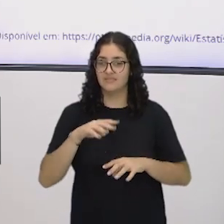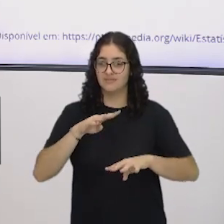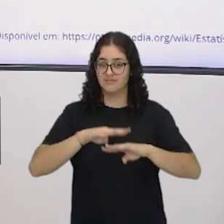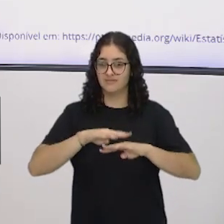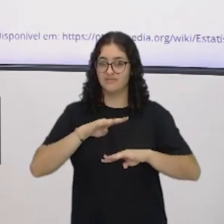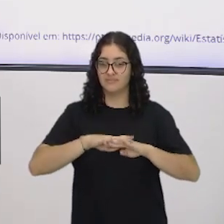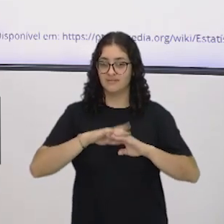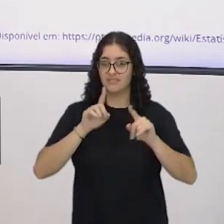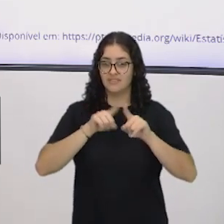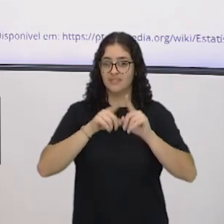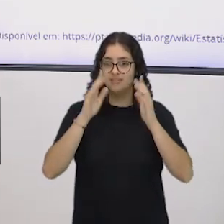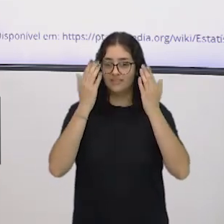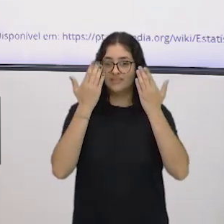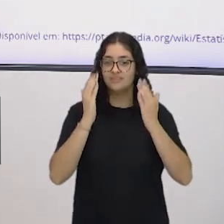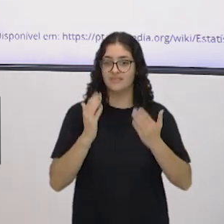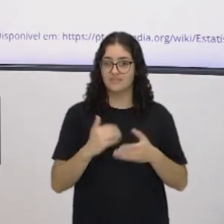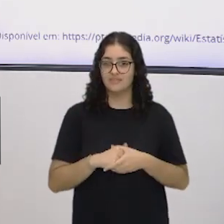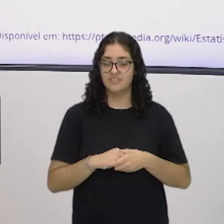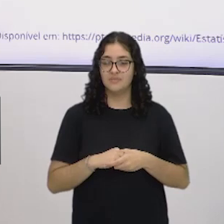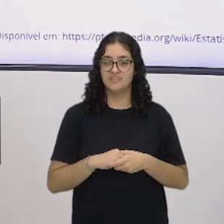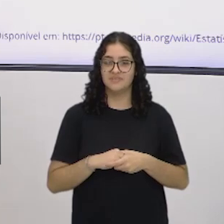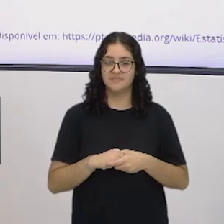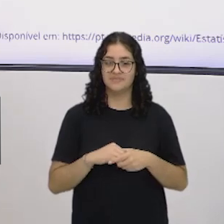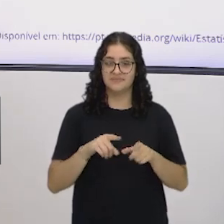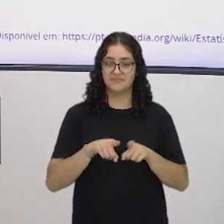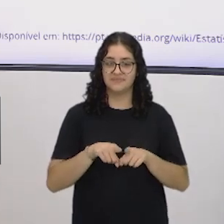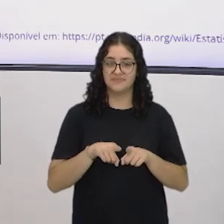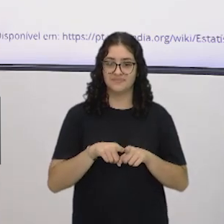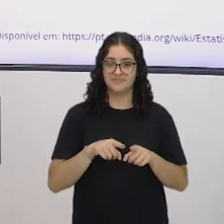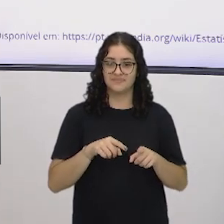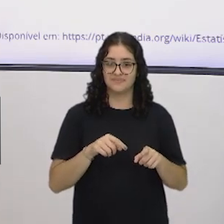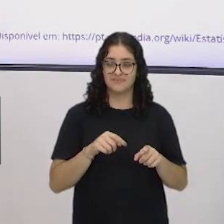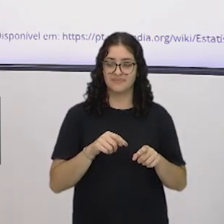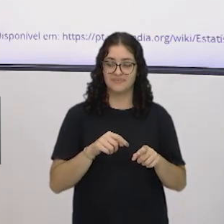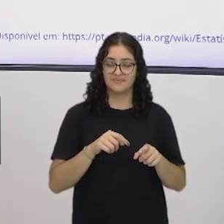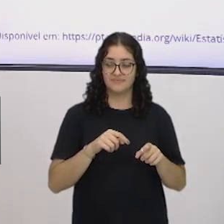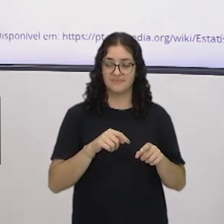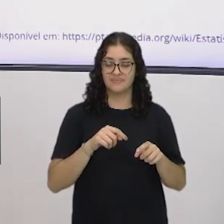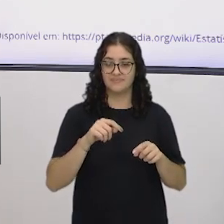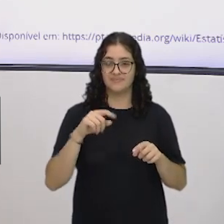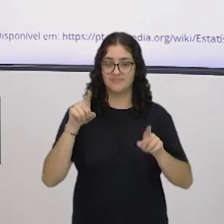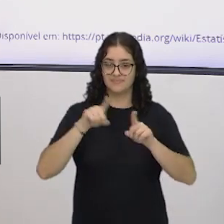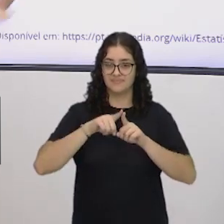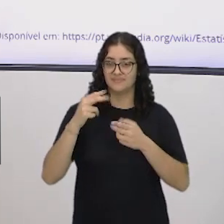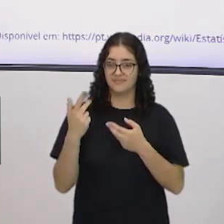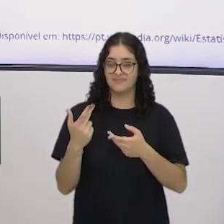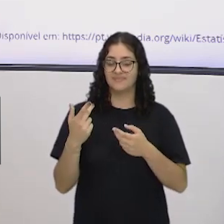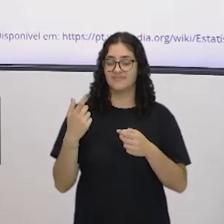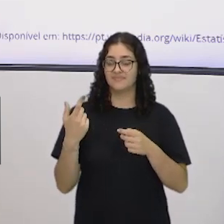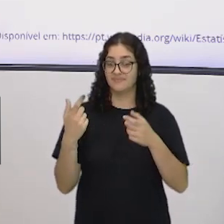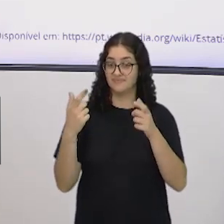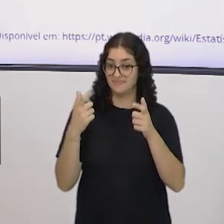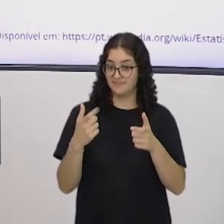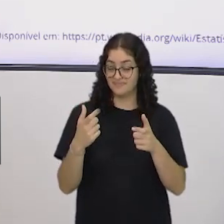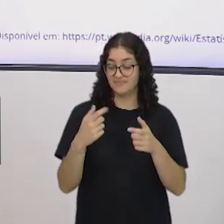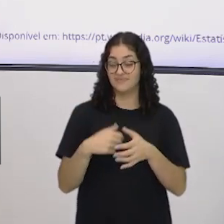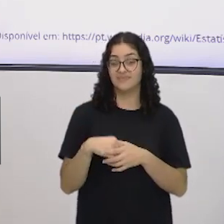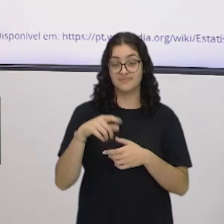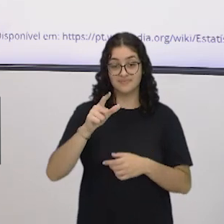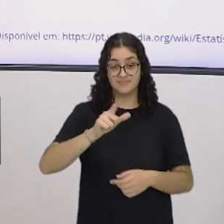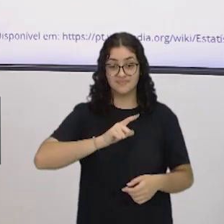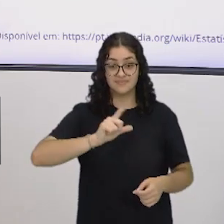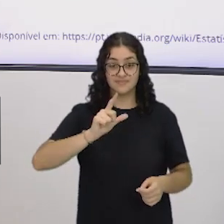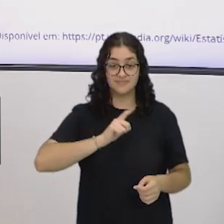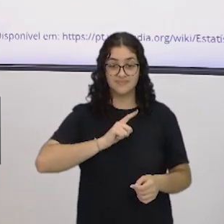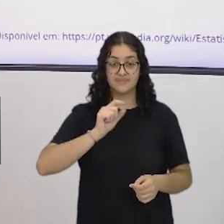e análise estatística. Então, olha só, embora estejam, né, numa mesma esfera aí, você tem